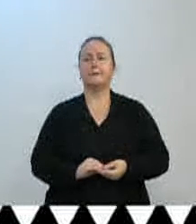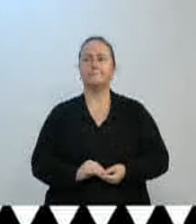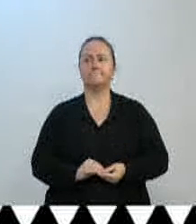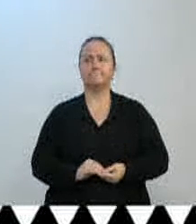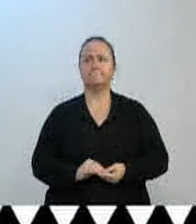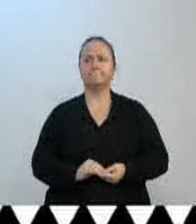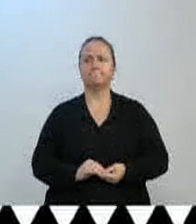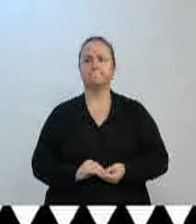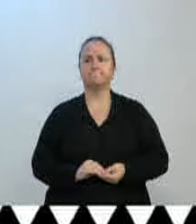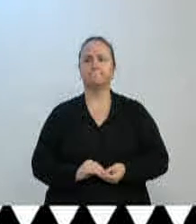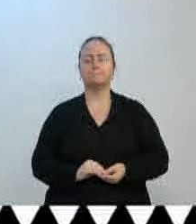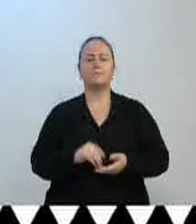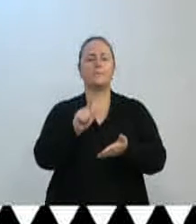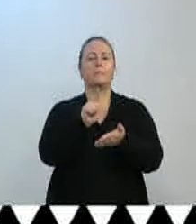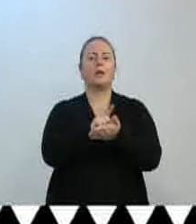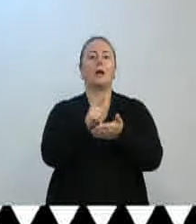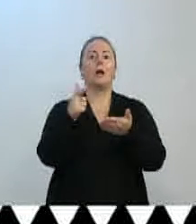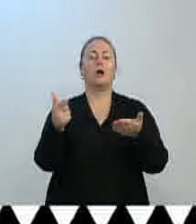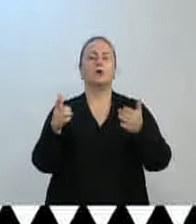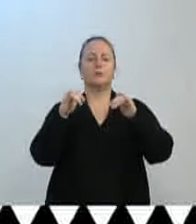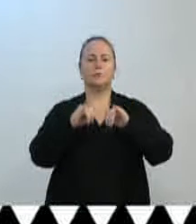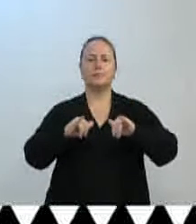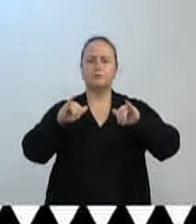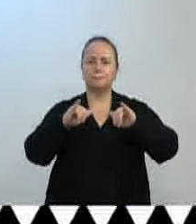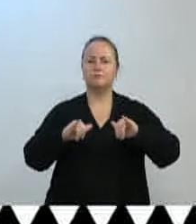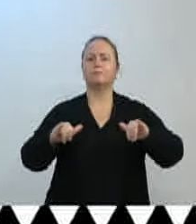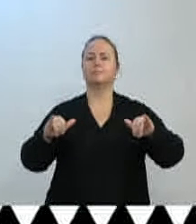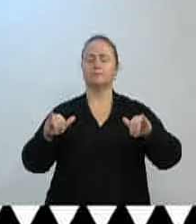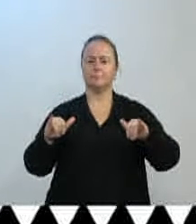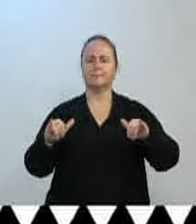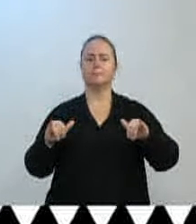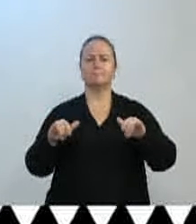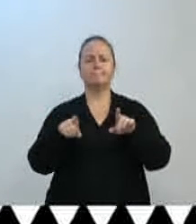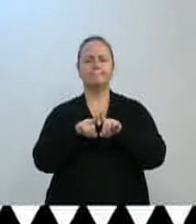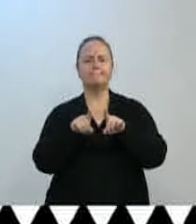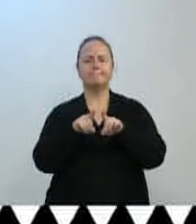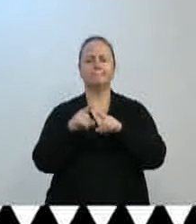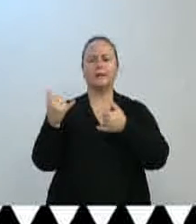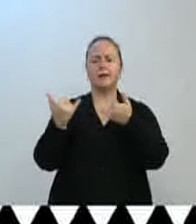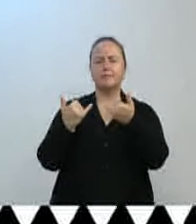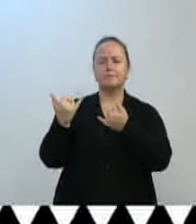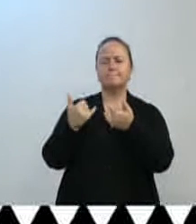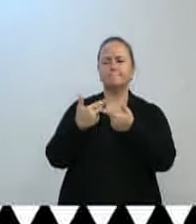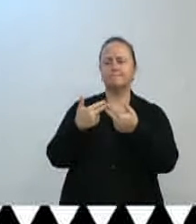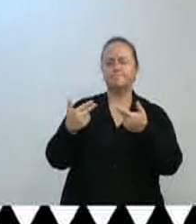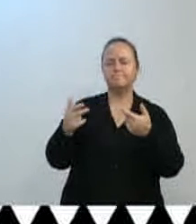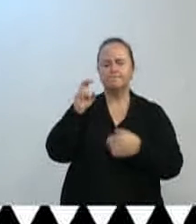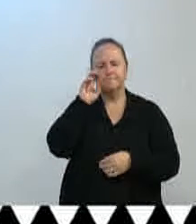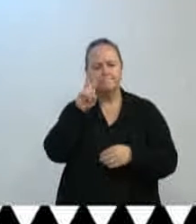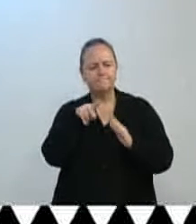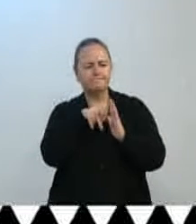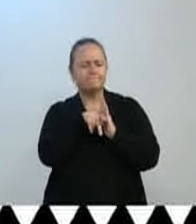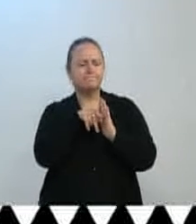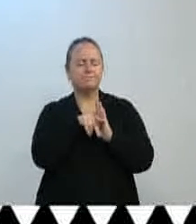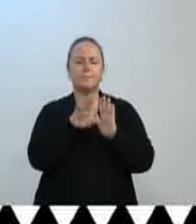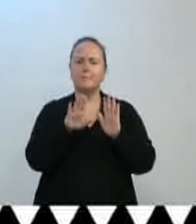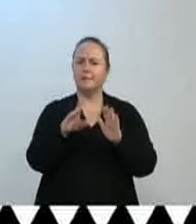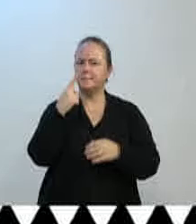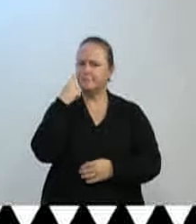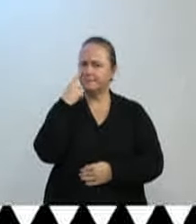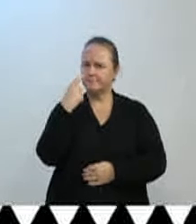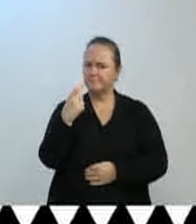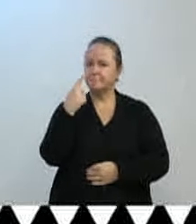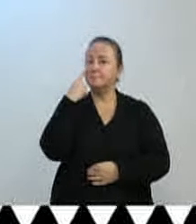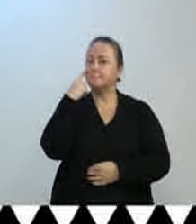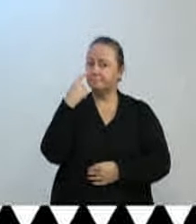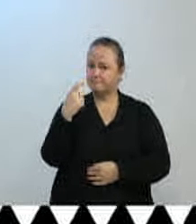os anúncios em jornal, principalmente, anúncios em jornal e notícias. E foi assim muito interessante, foi um